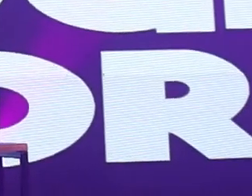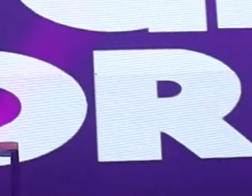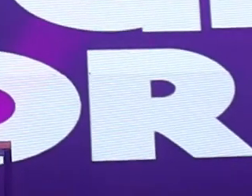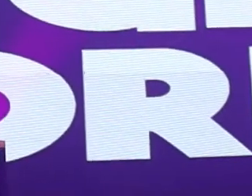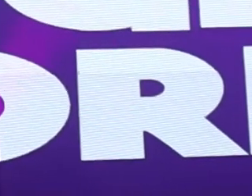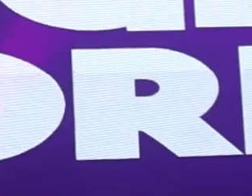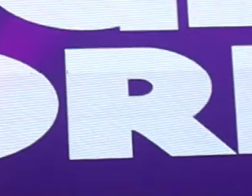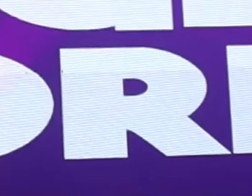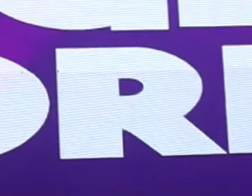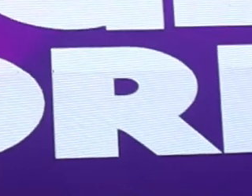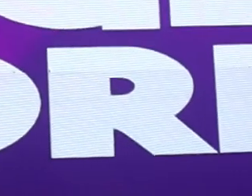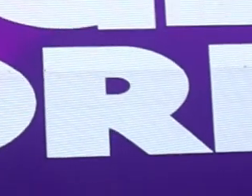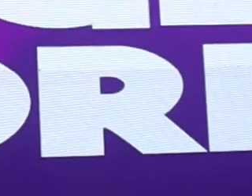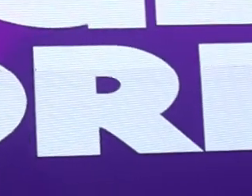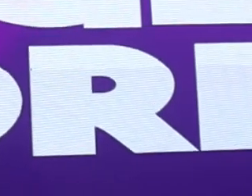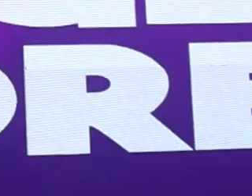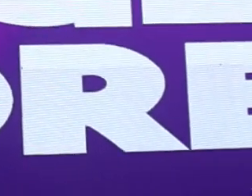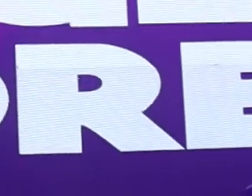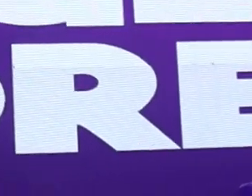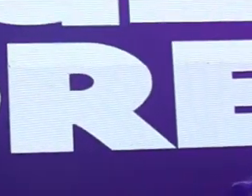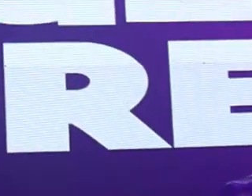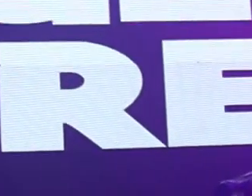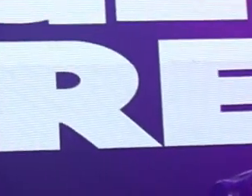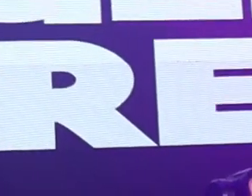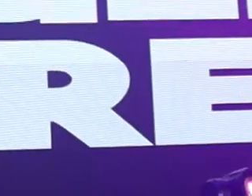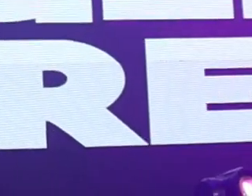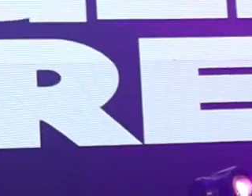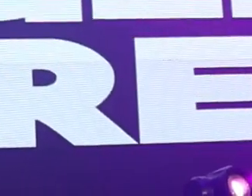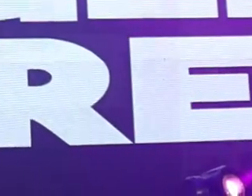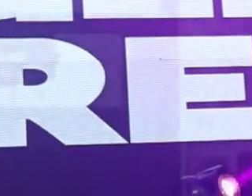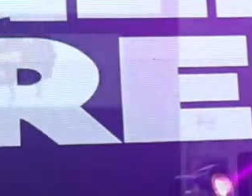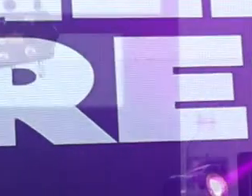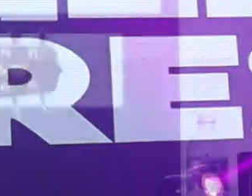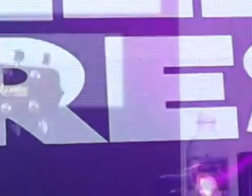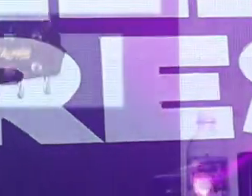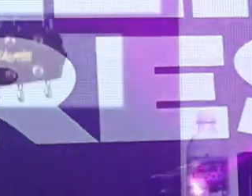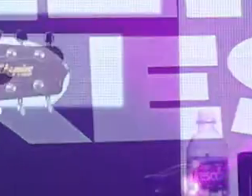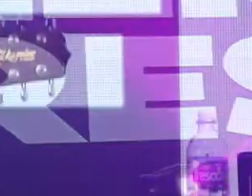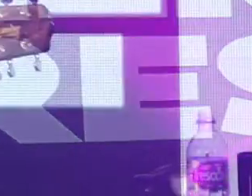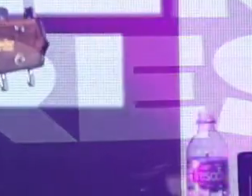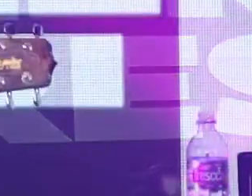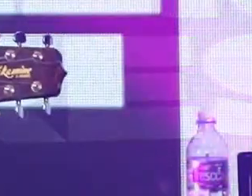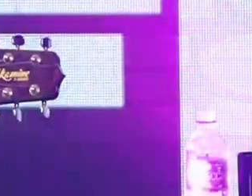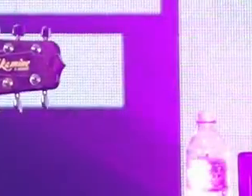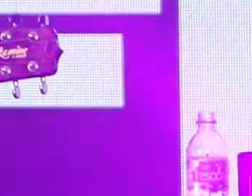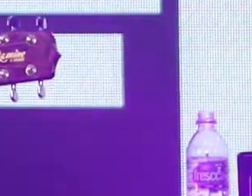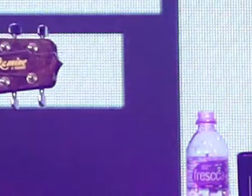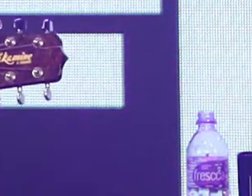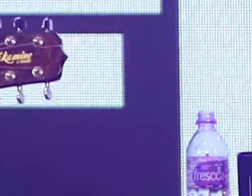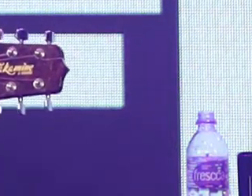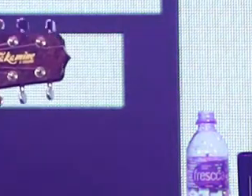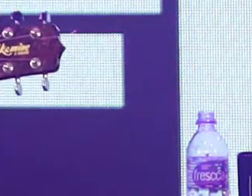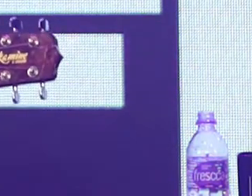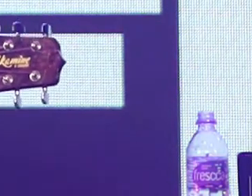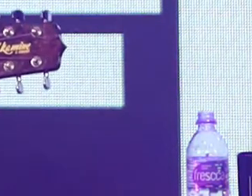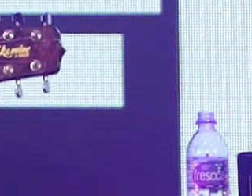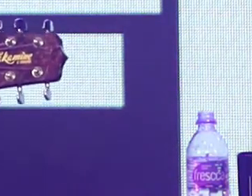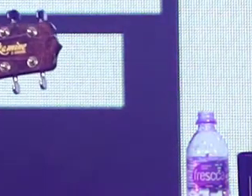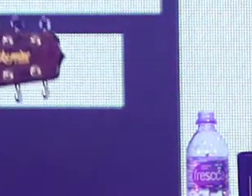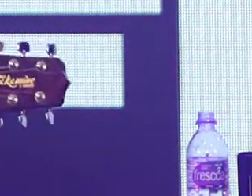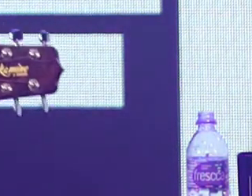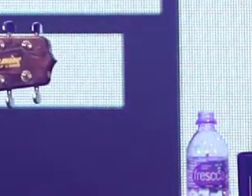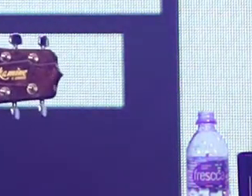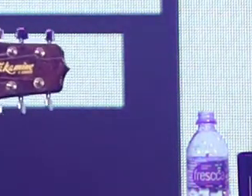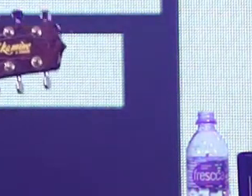de fogo. É tudo que eu preciso pra me entregar. Pare de uma vez com essa